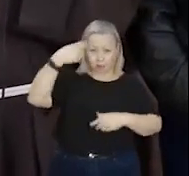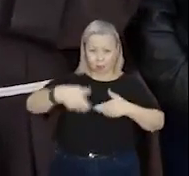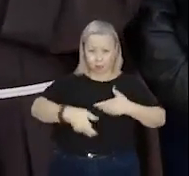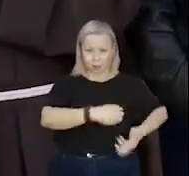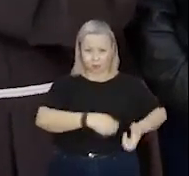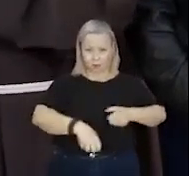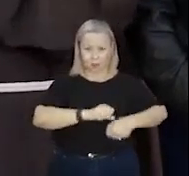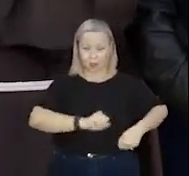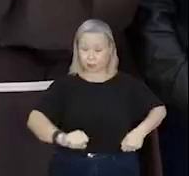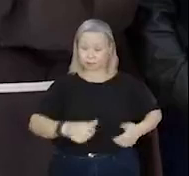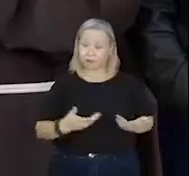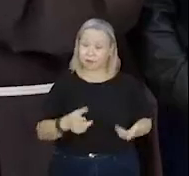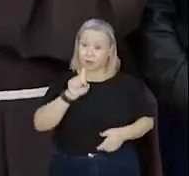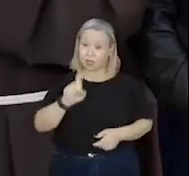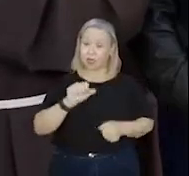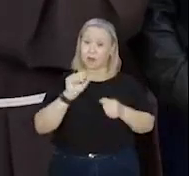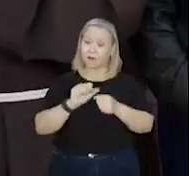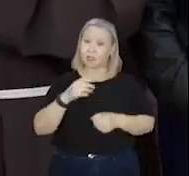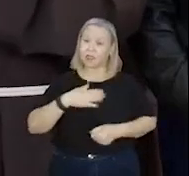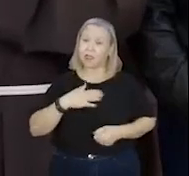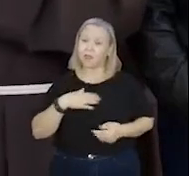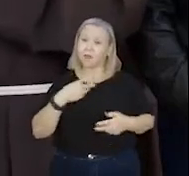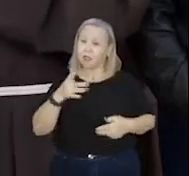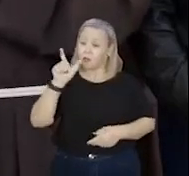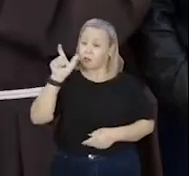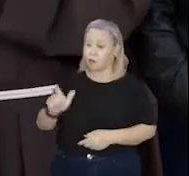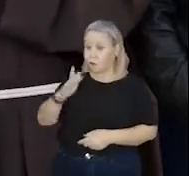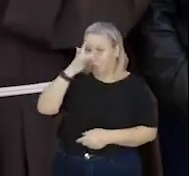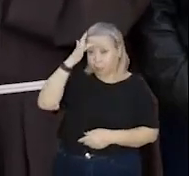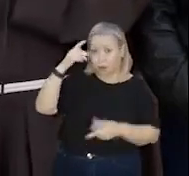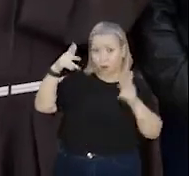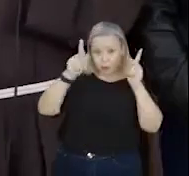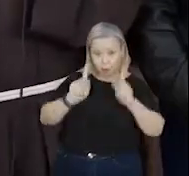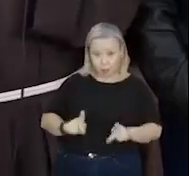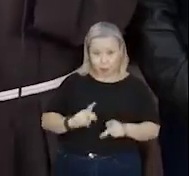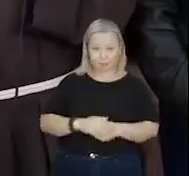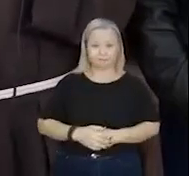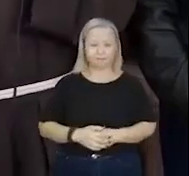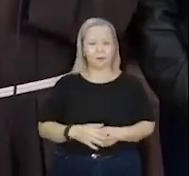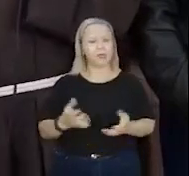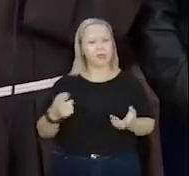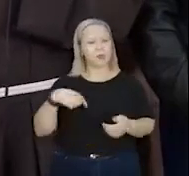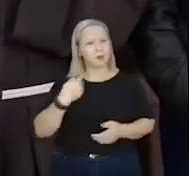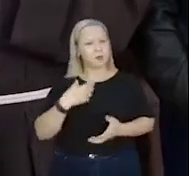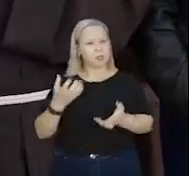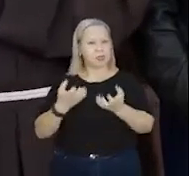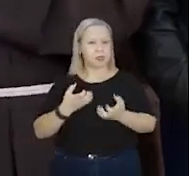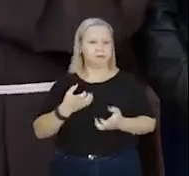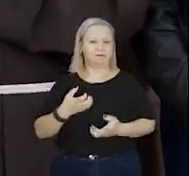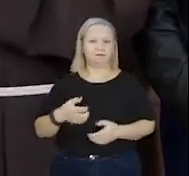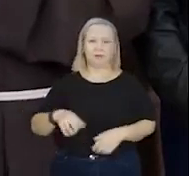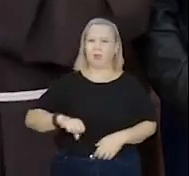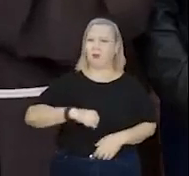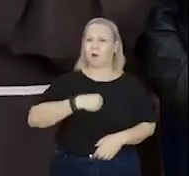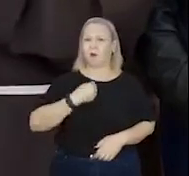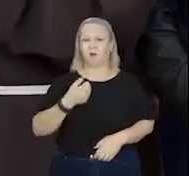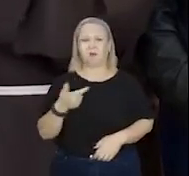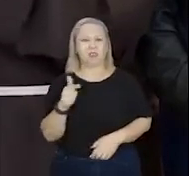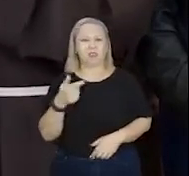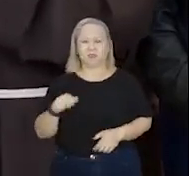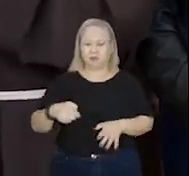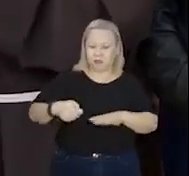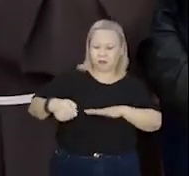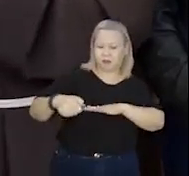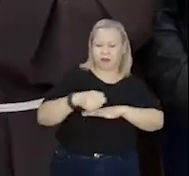de paz é o que a gente quer pais onde há ódio não tenha fake News tenha paz tenha amor